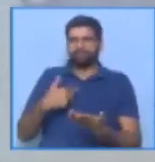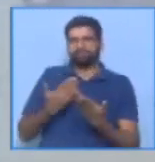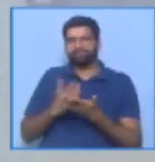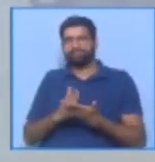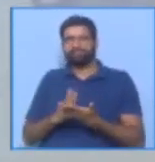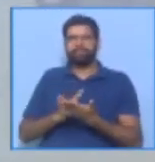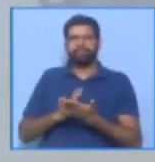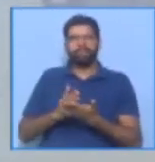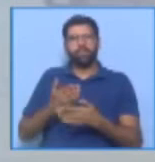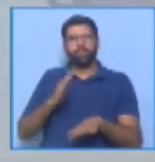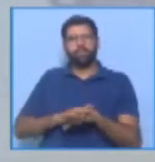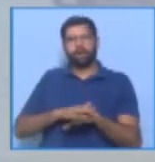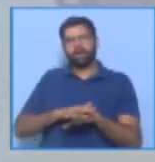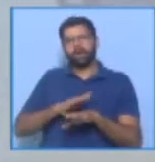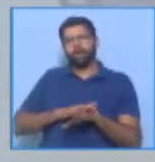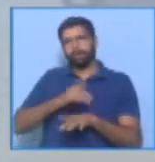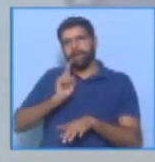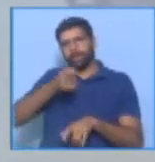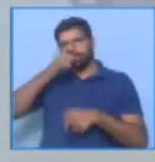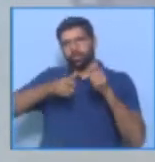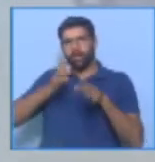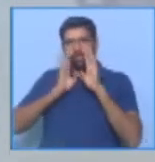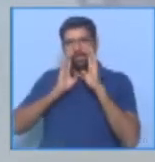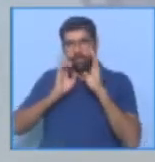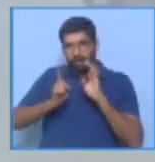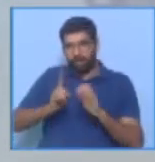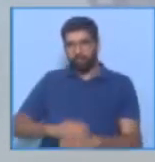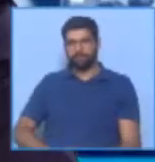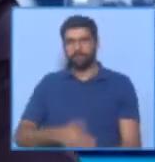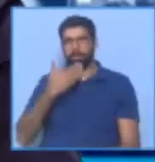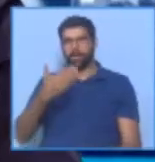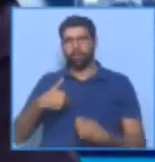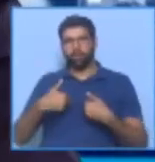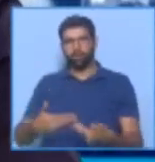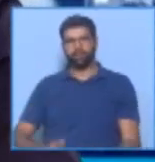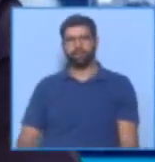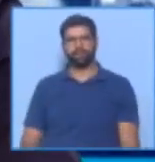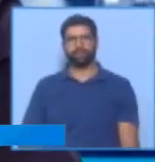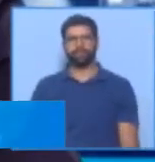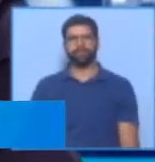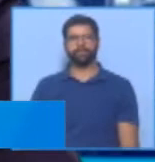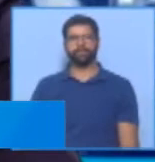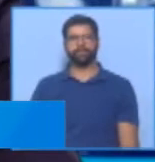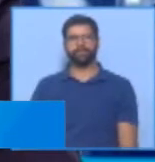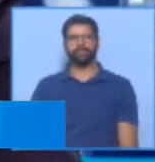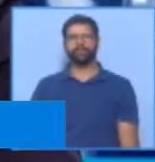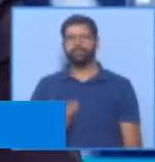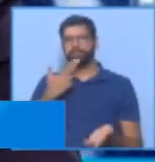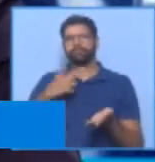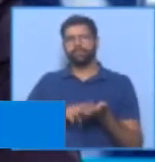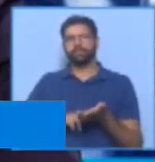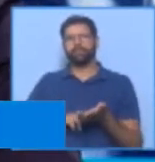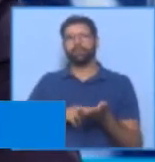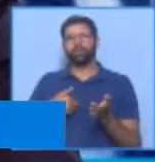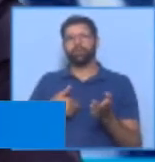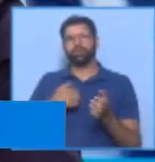assim, para a qual as pessoas têm que ficar atentas. Muito obrigado pelo convite. Sim, de facto é, e